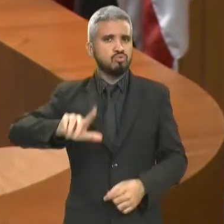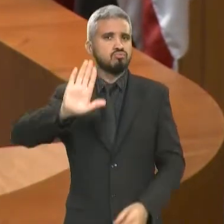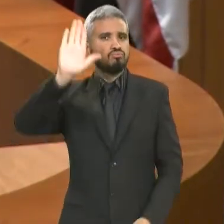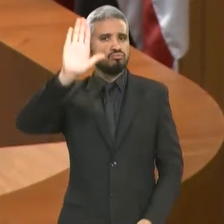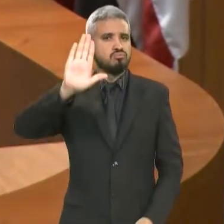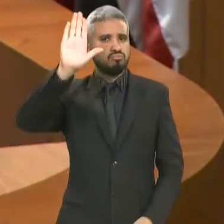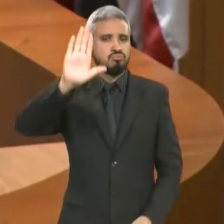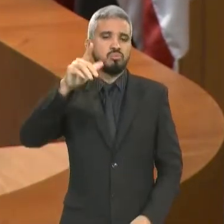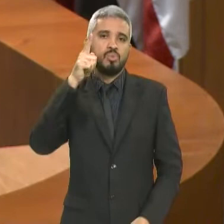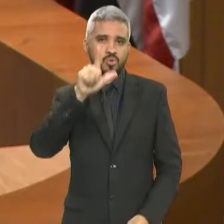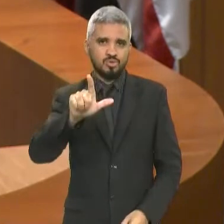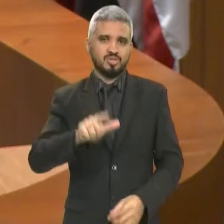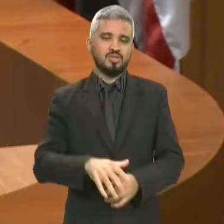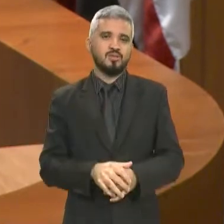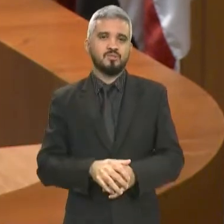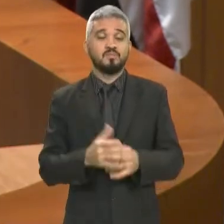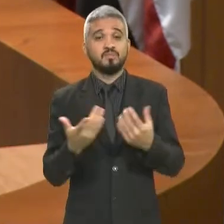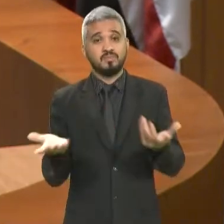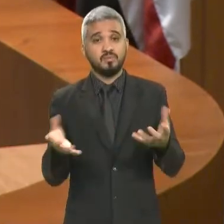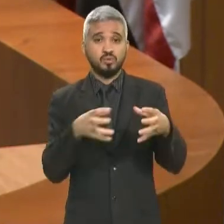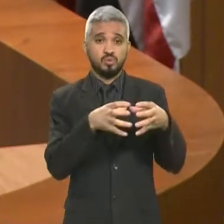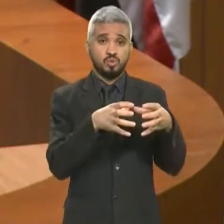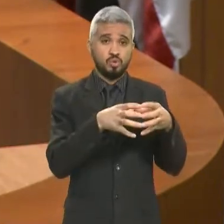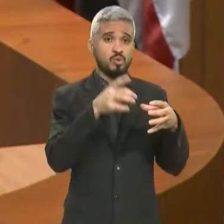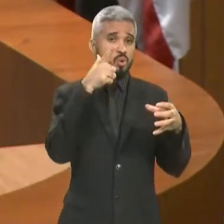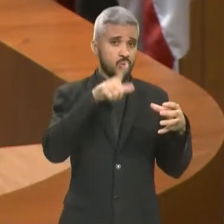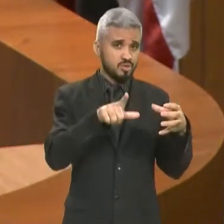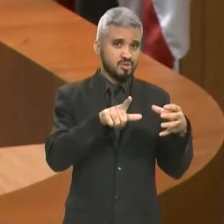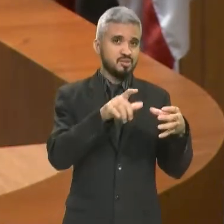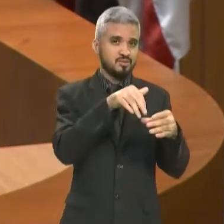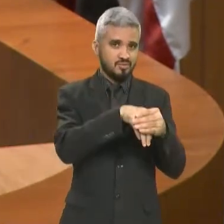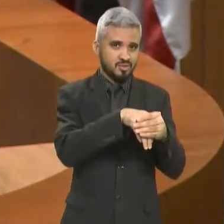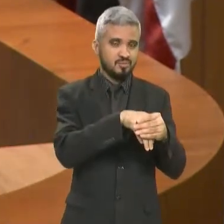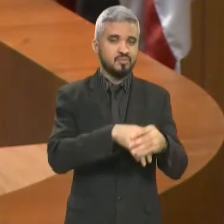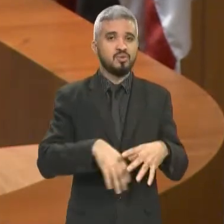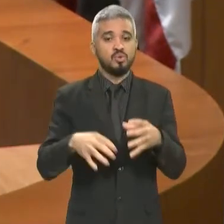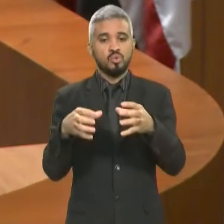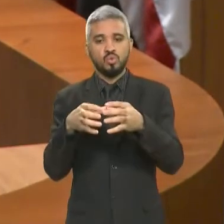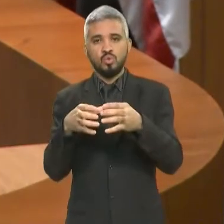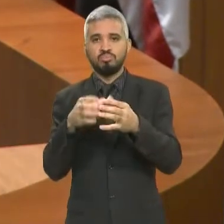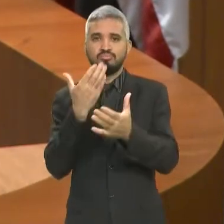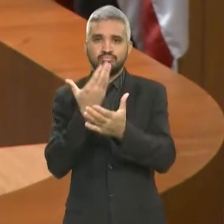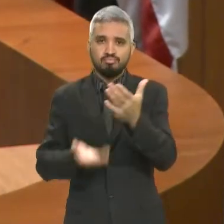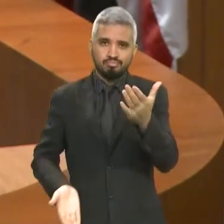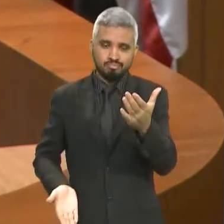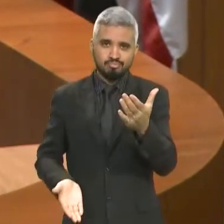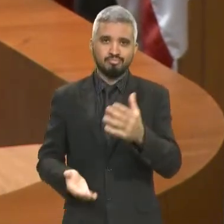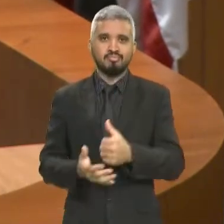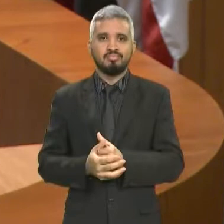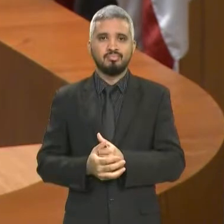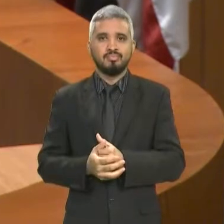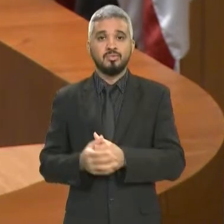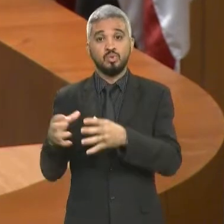os eleitos, os reeleitos e os não eleitos, cumprimos um papel importante para o